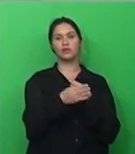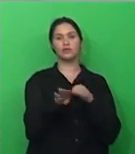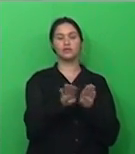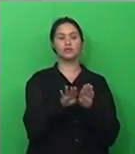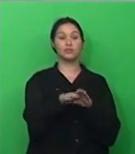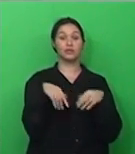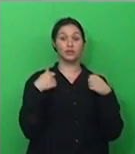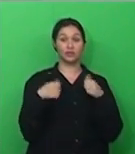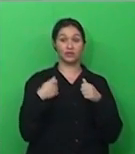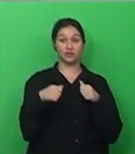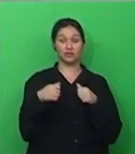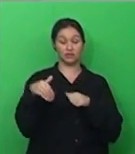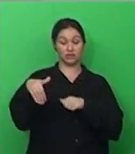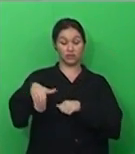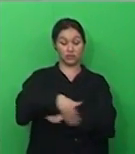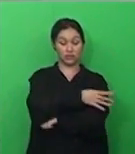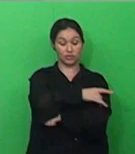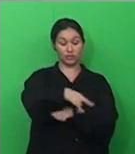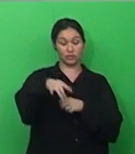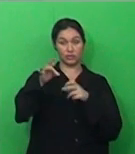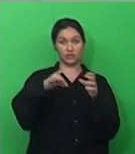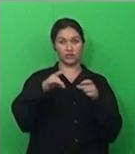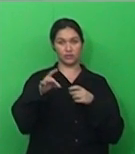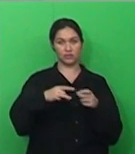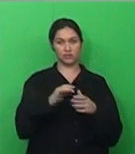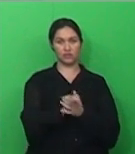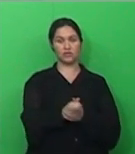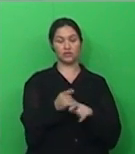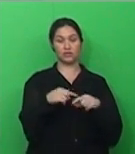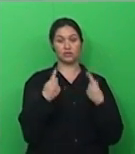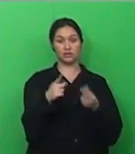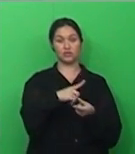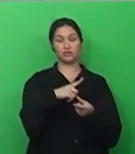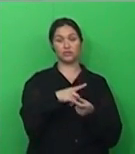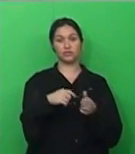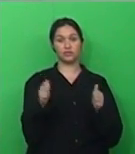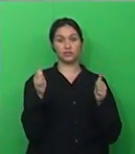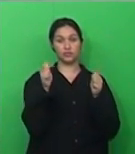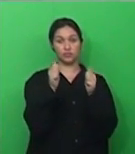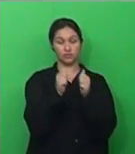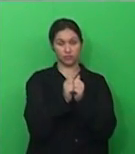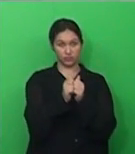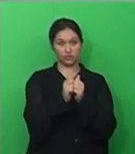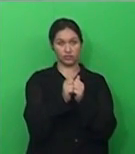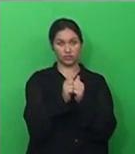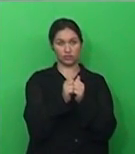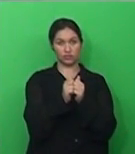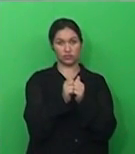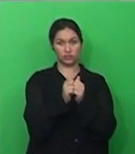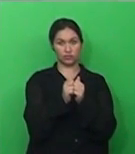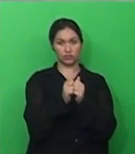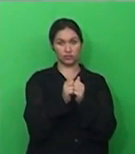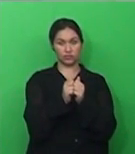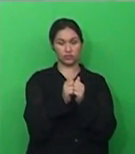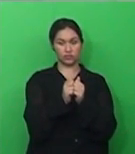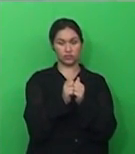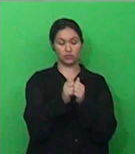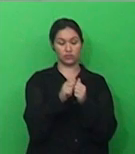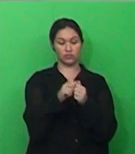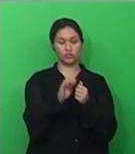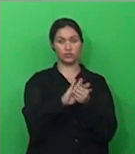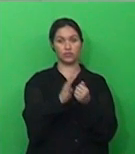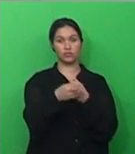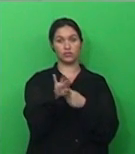de pavimentação. Nós temos ali, junto à subprefeitura do Rio Maina, 30 bairros, vereador Toninho,